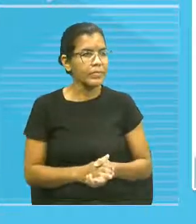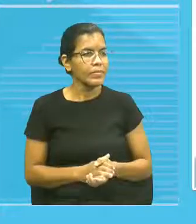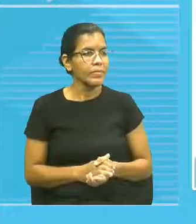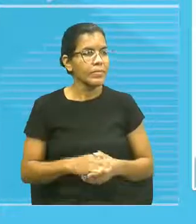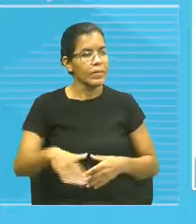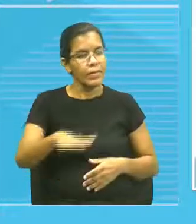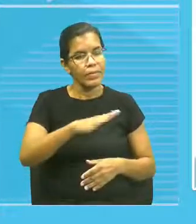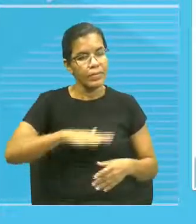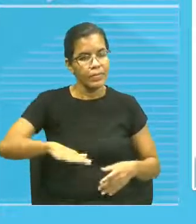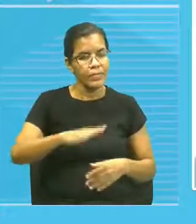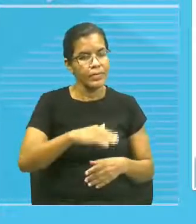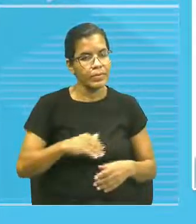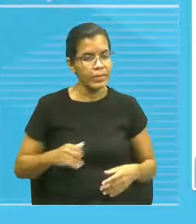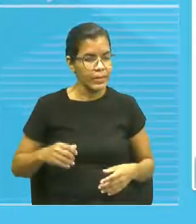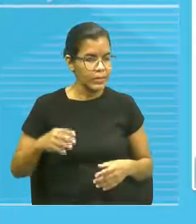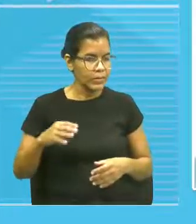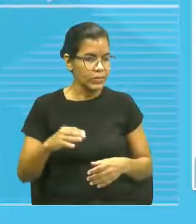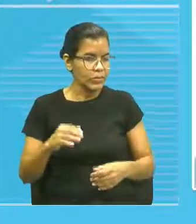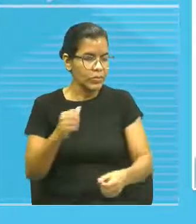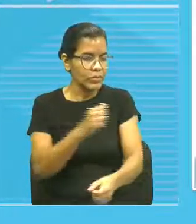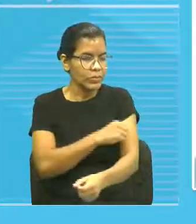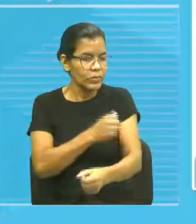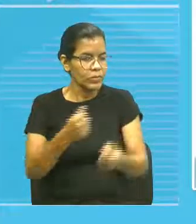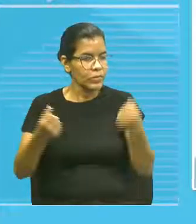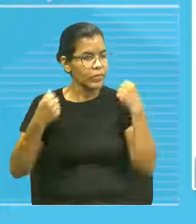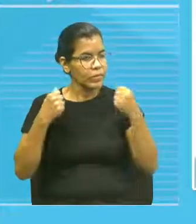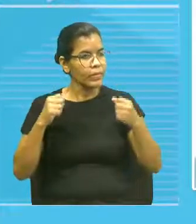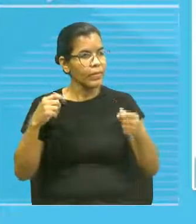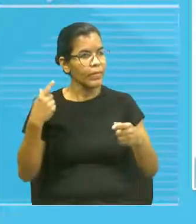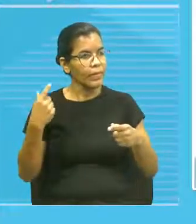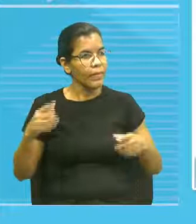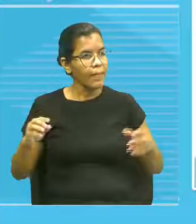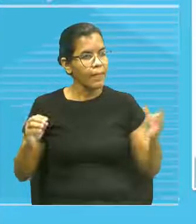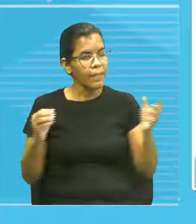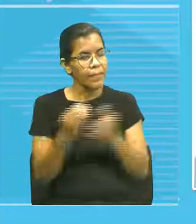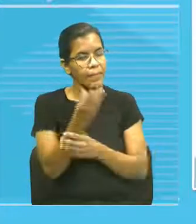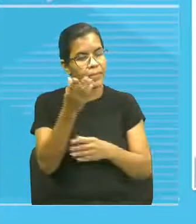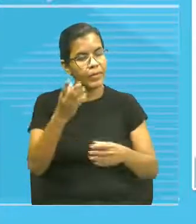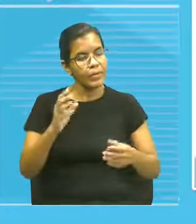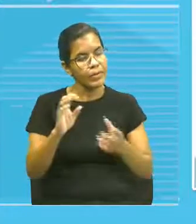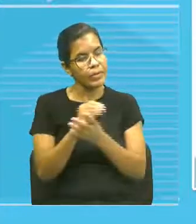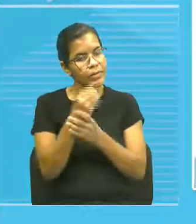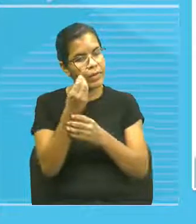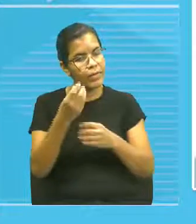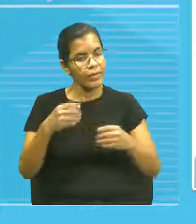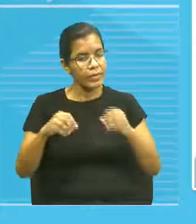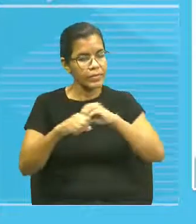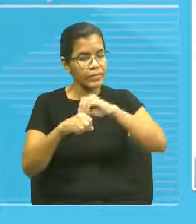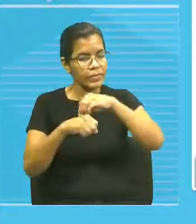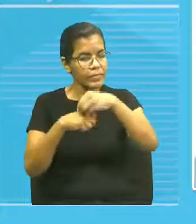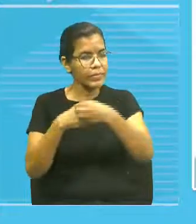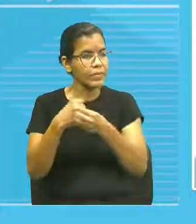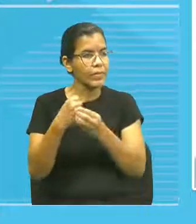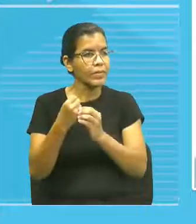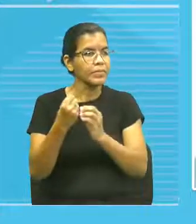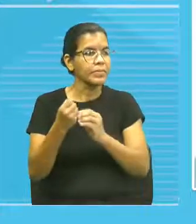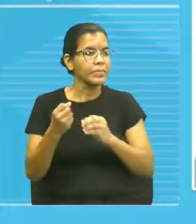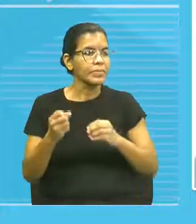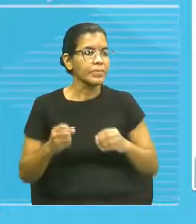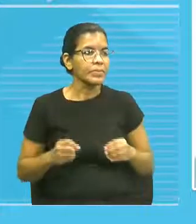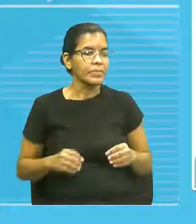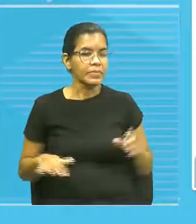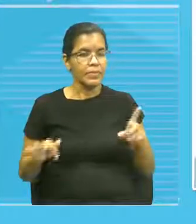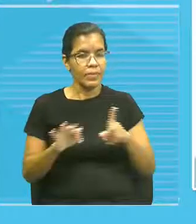movimentos musculares, a produção de novas células, a manutenção da